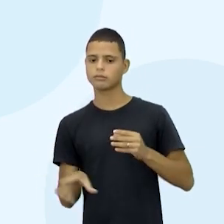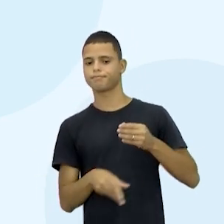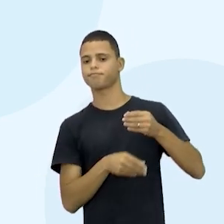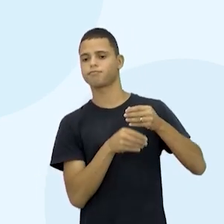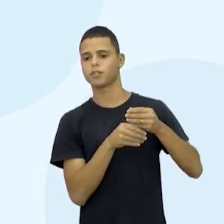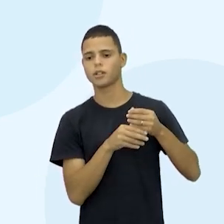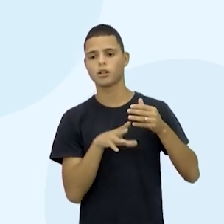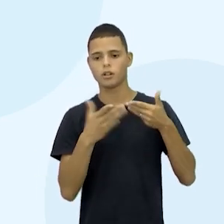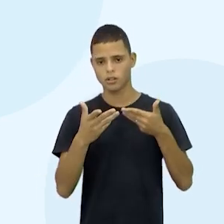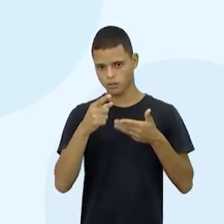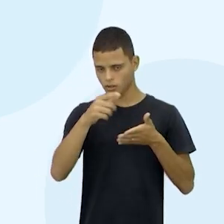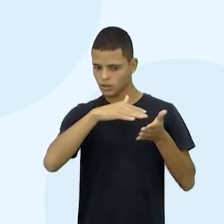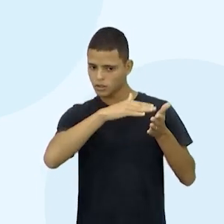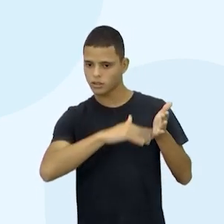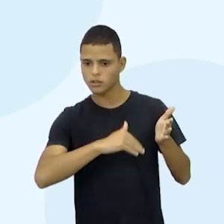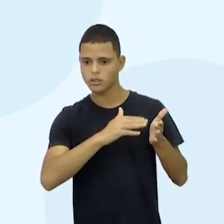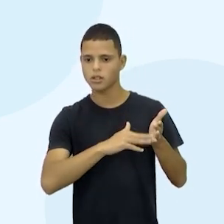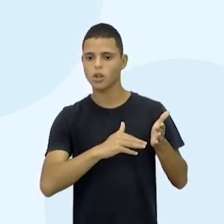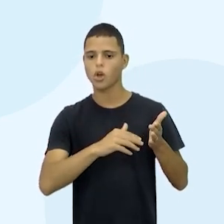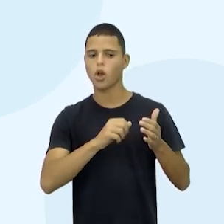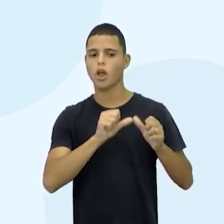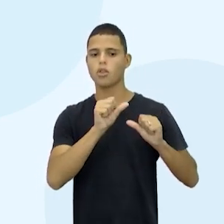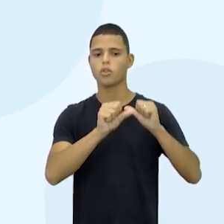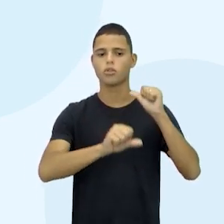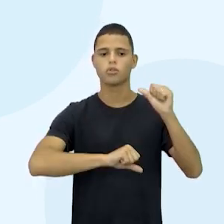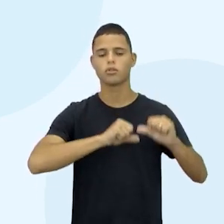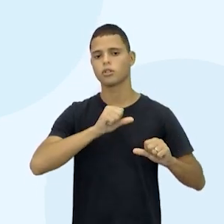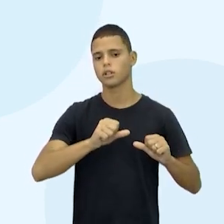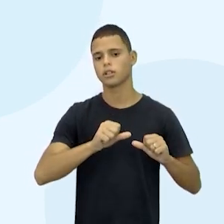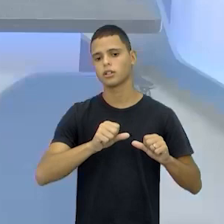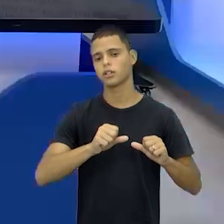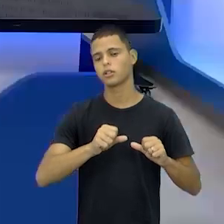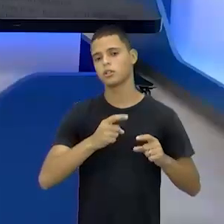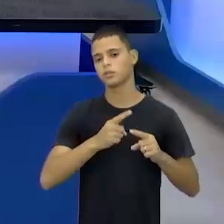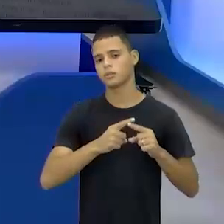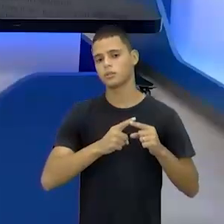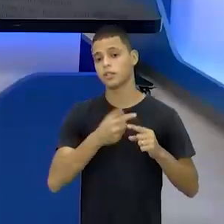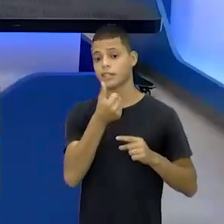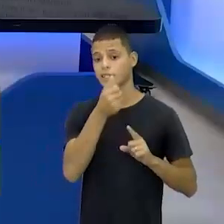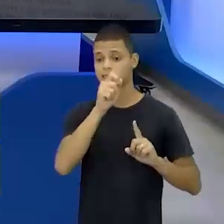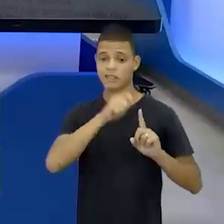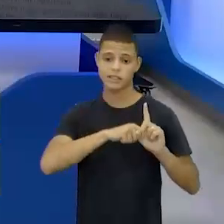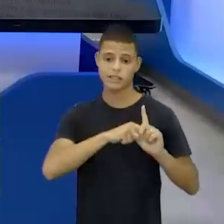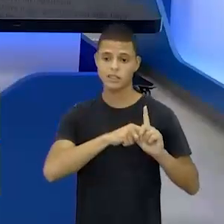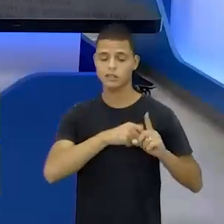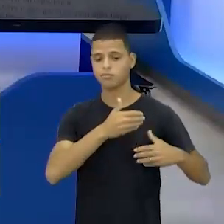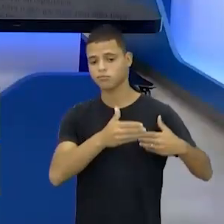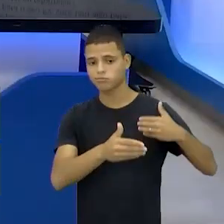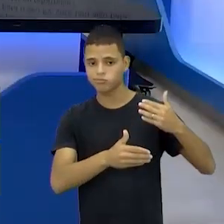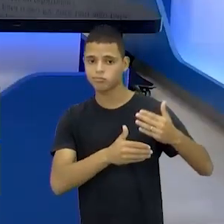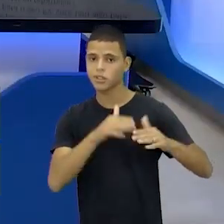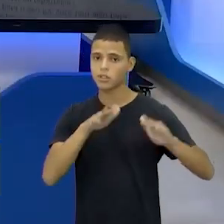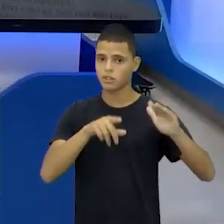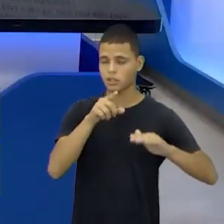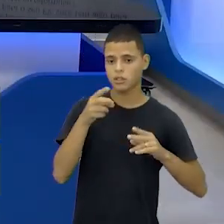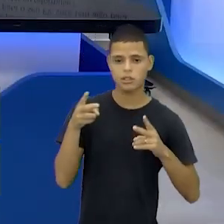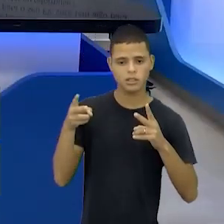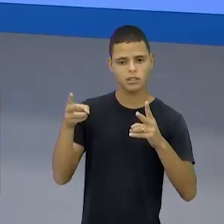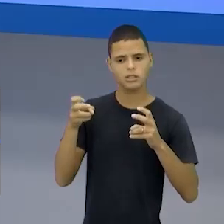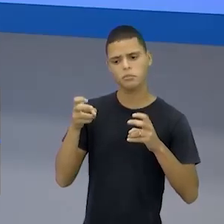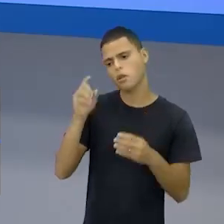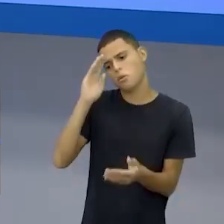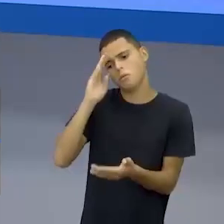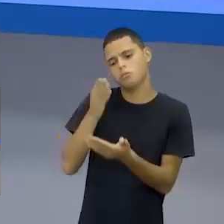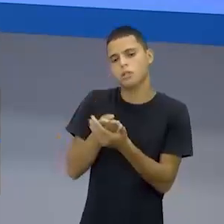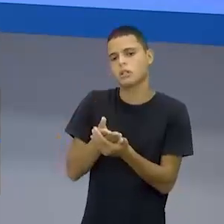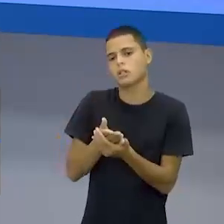se você apagaria esse e faria outro de novo? Porque no decorrer de 6 meses, ele pode ter percebido muitas coisas e decidido, olha,